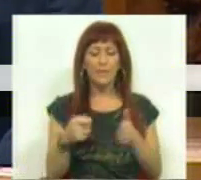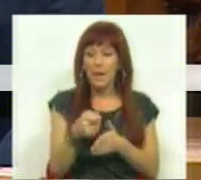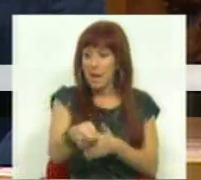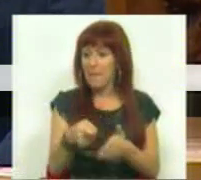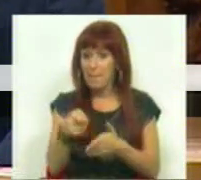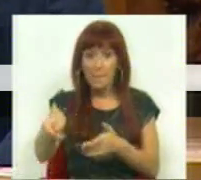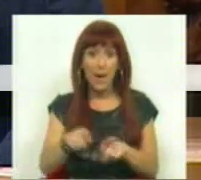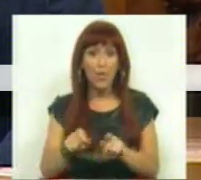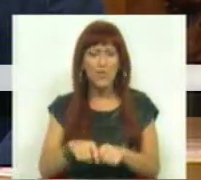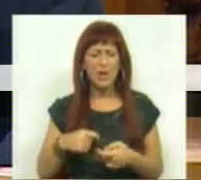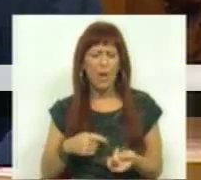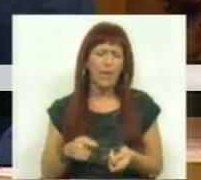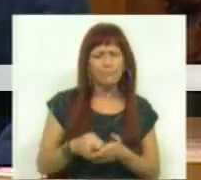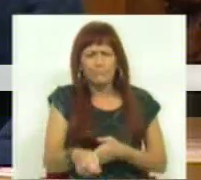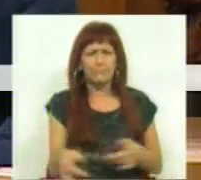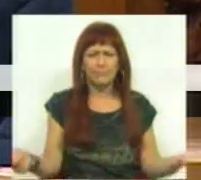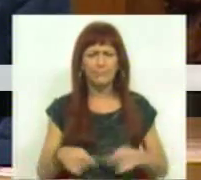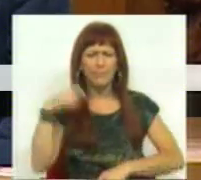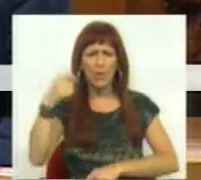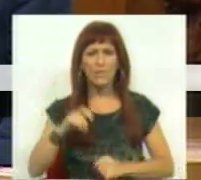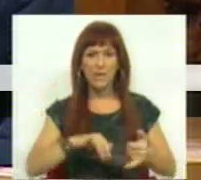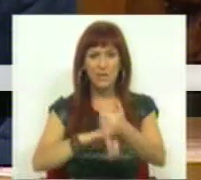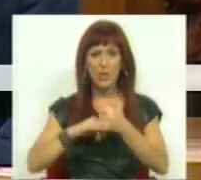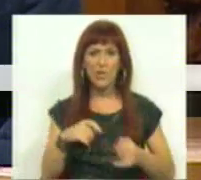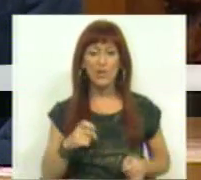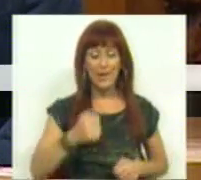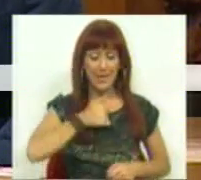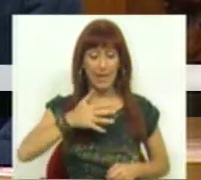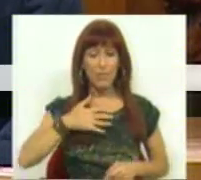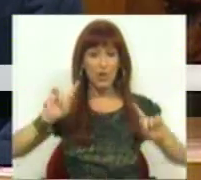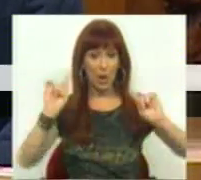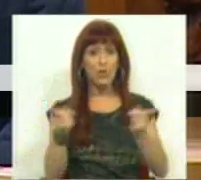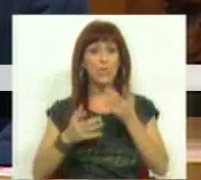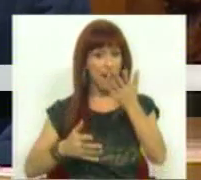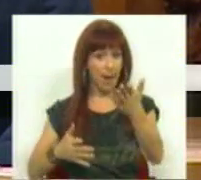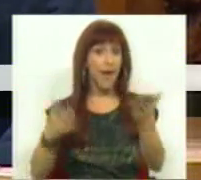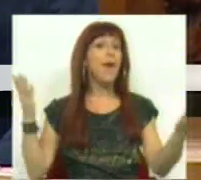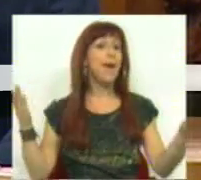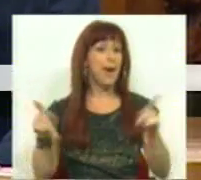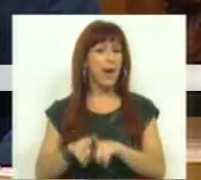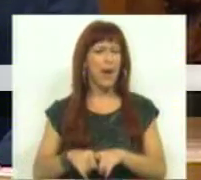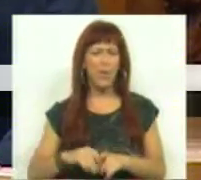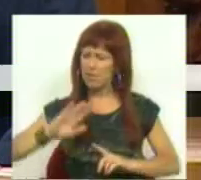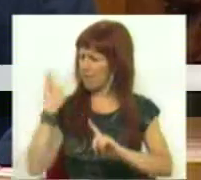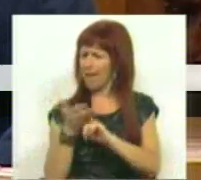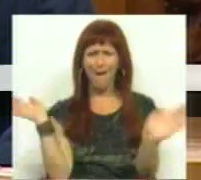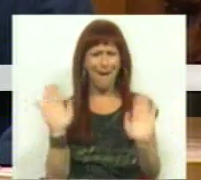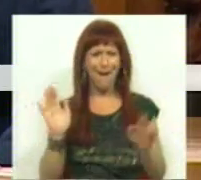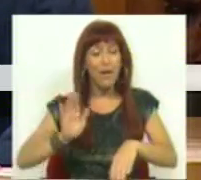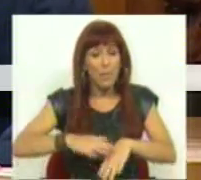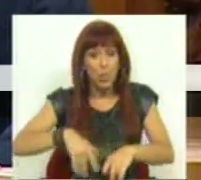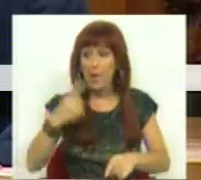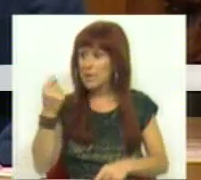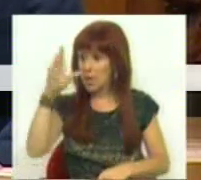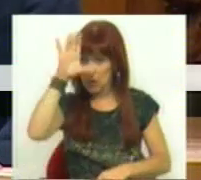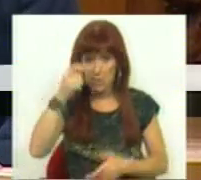para sustentar os seus caprichos, que o Presidente da Associação Empresarial resume o caso. É a impunidade à custa de